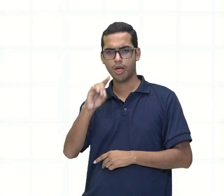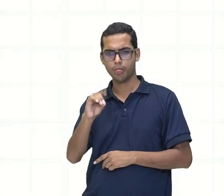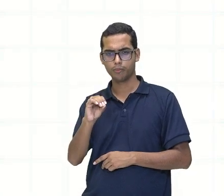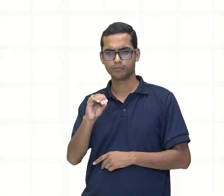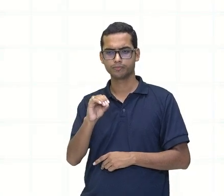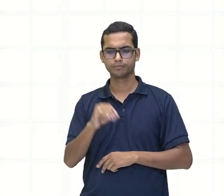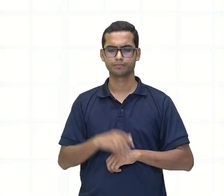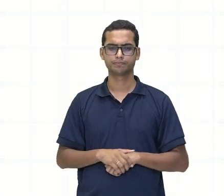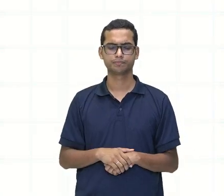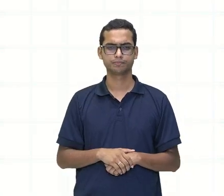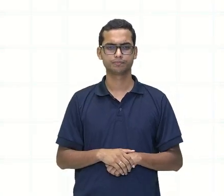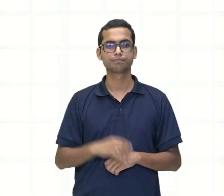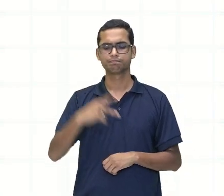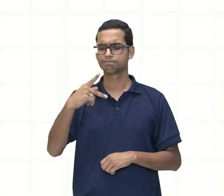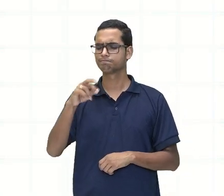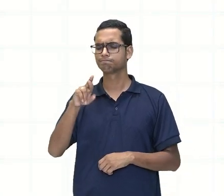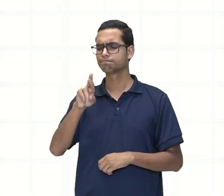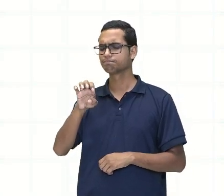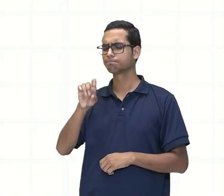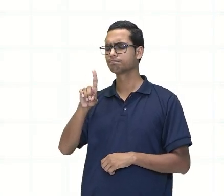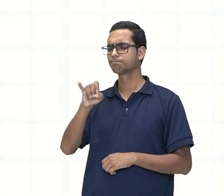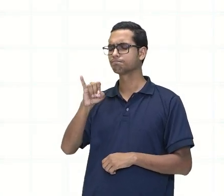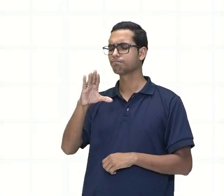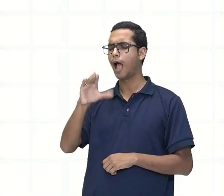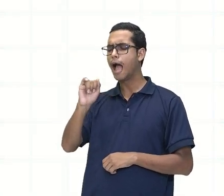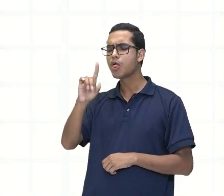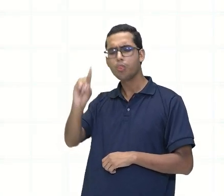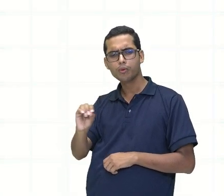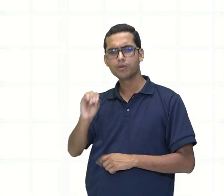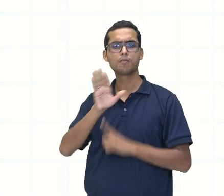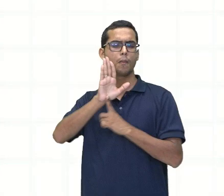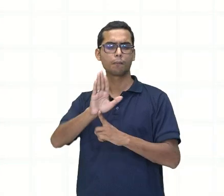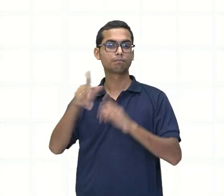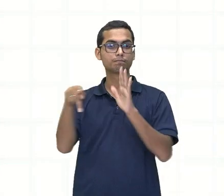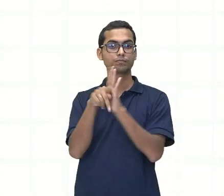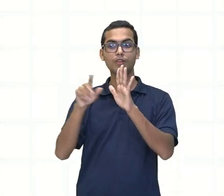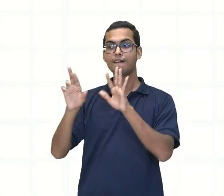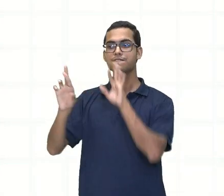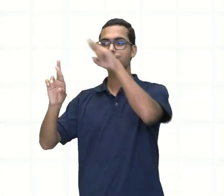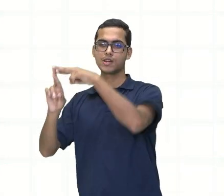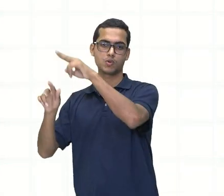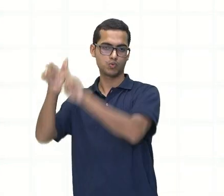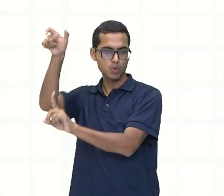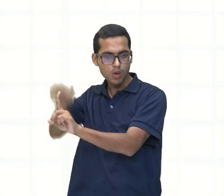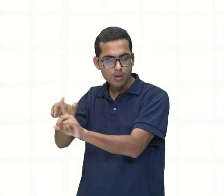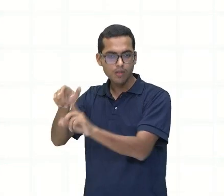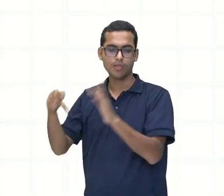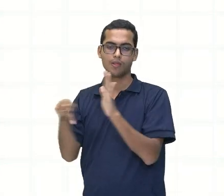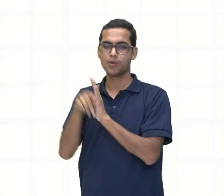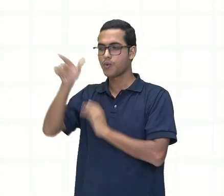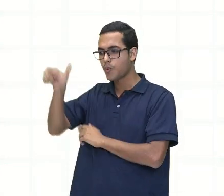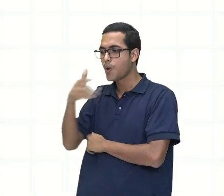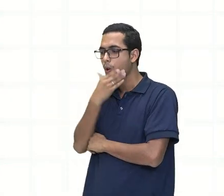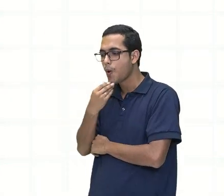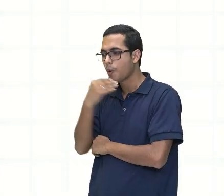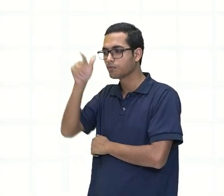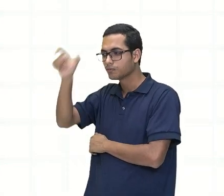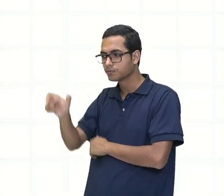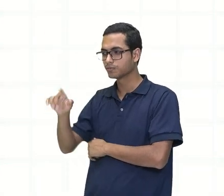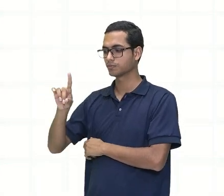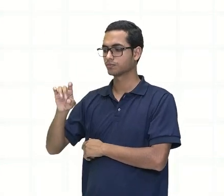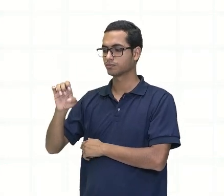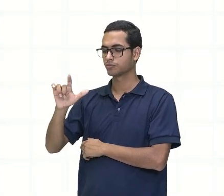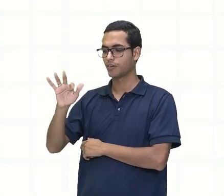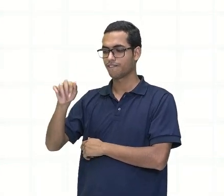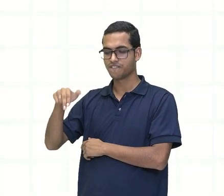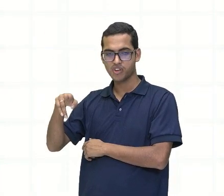Lembrando que o predicado, né, é aquela informação que está sendo declarada sobre o sujeito. Então, o delfino correu para o mar. Logo, correu para o mar